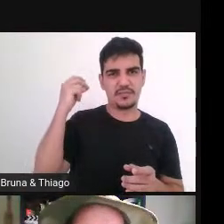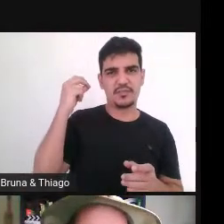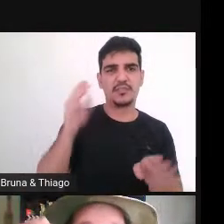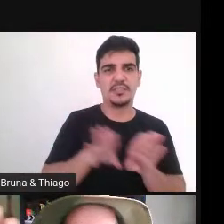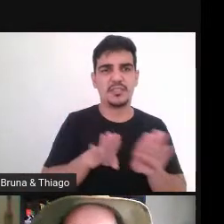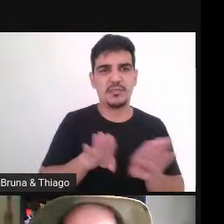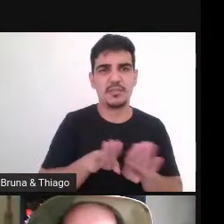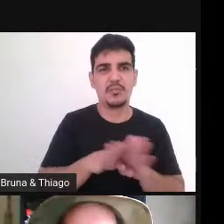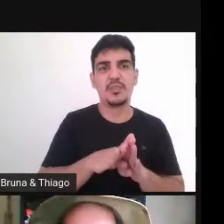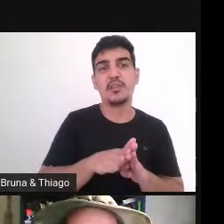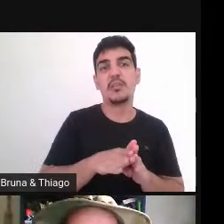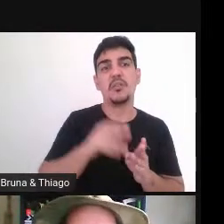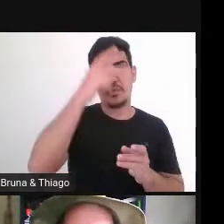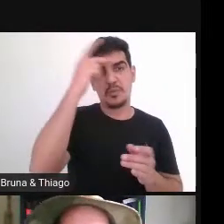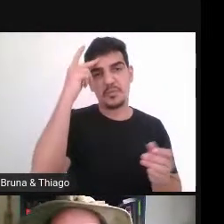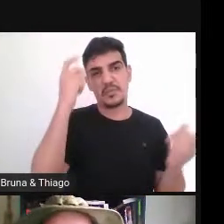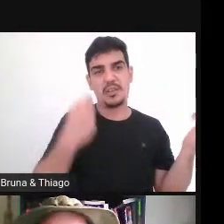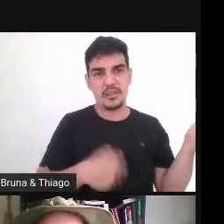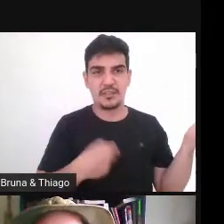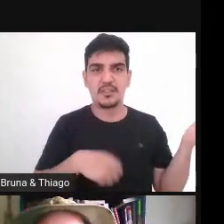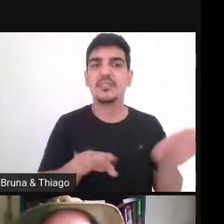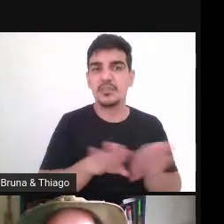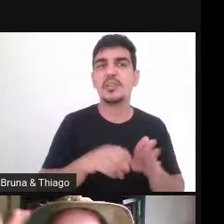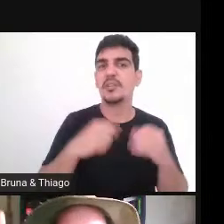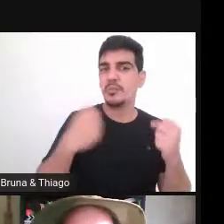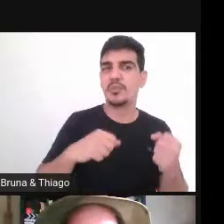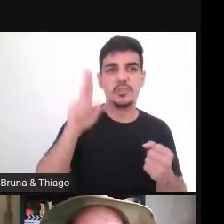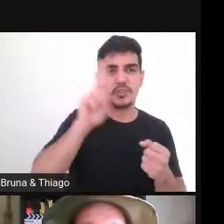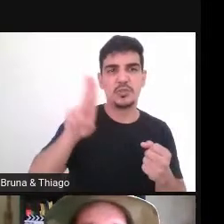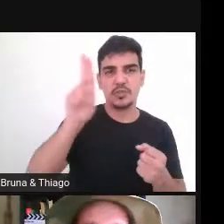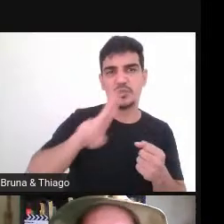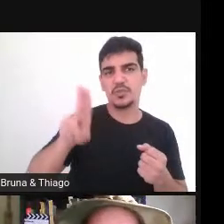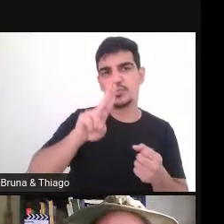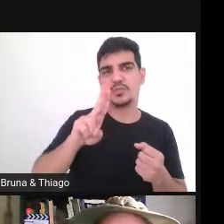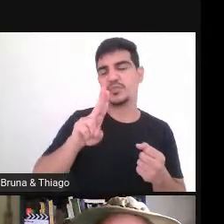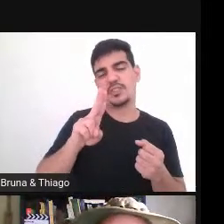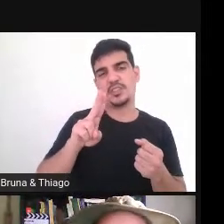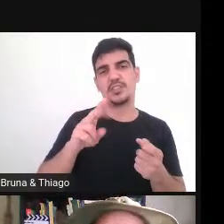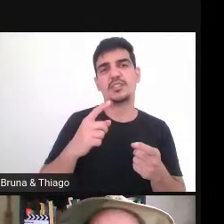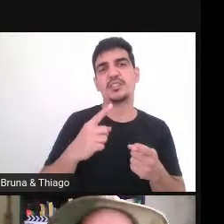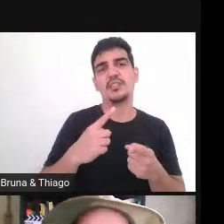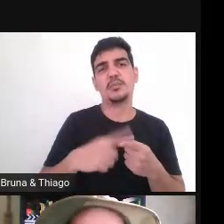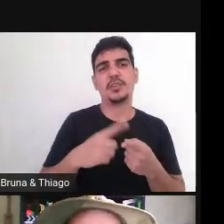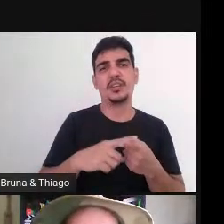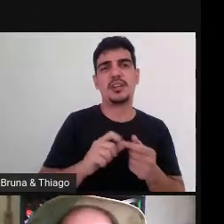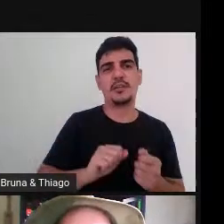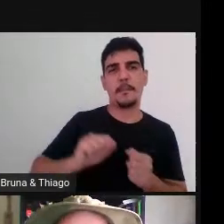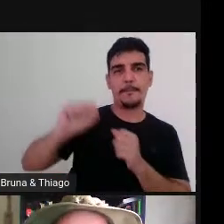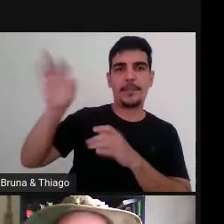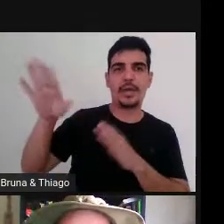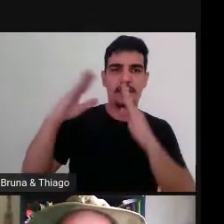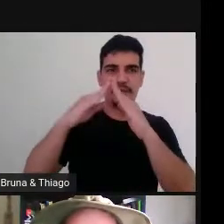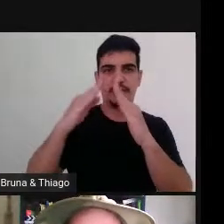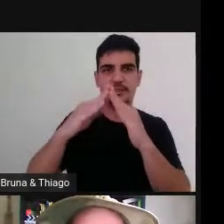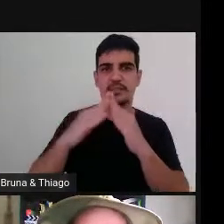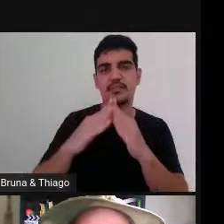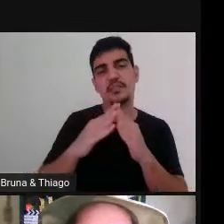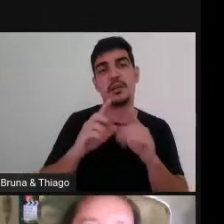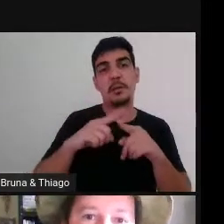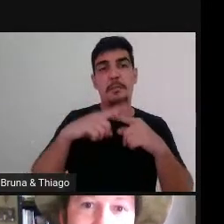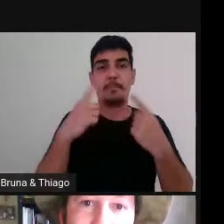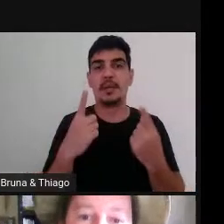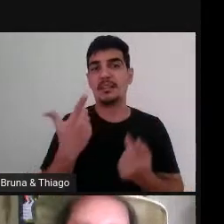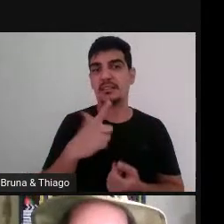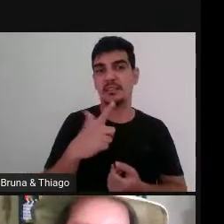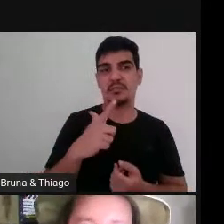estava usando, né, esse famoso maracá ou chocalho para isso, e acabou jogando na casa dela. Né, porque é pouco provável que tenha uma cascavel andando por aqui